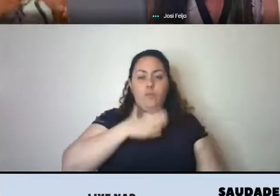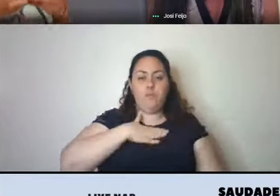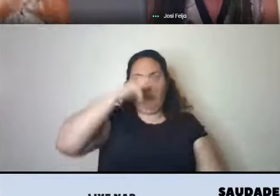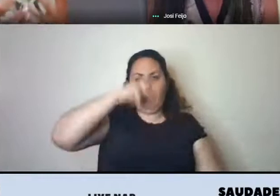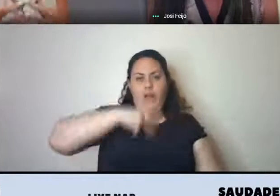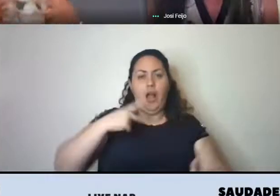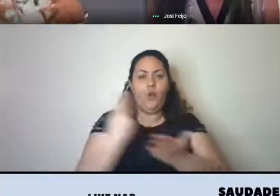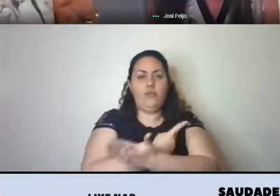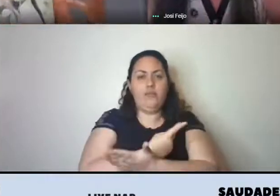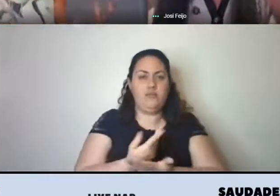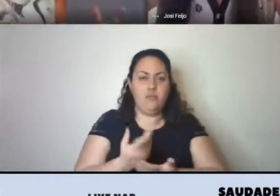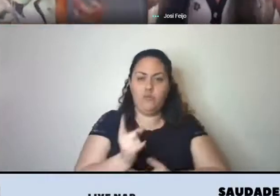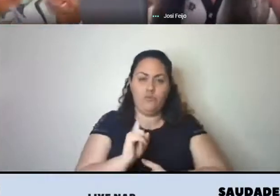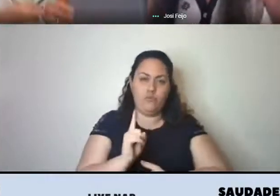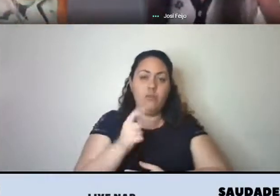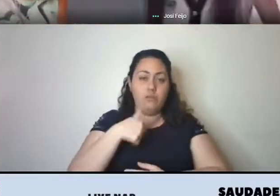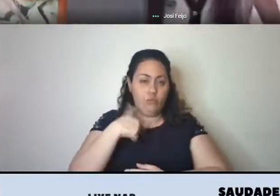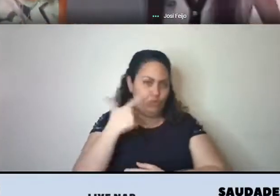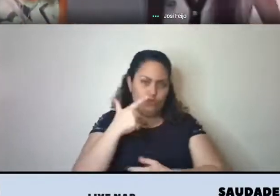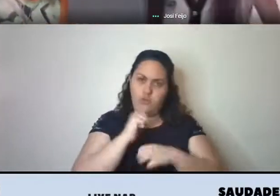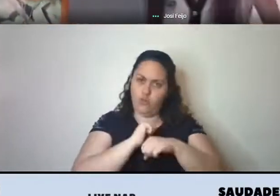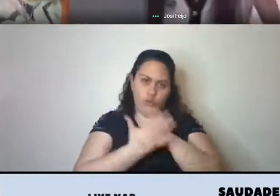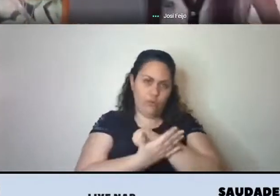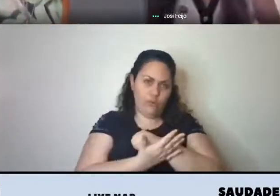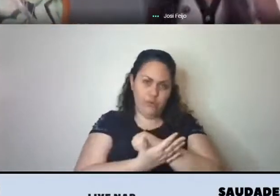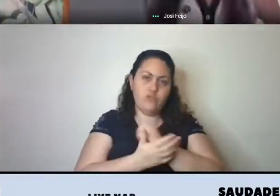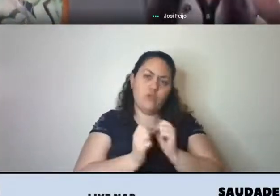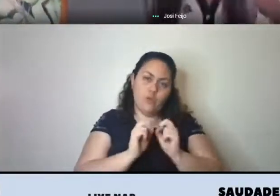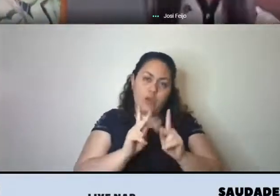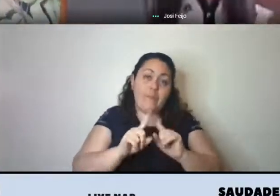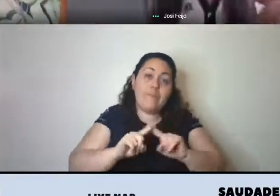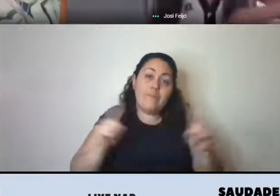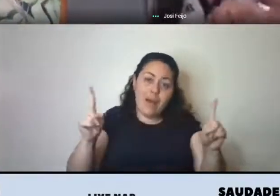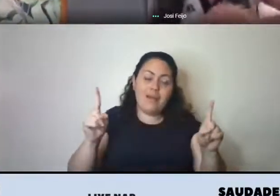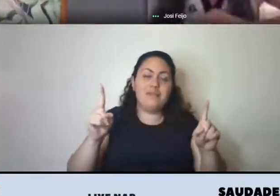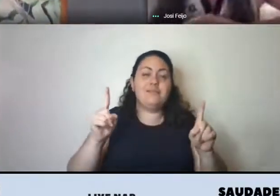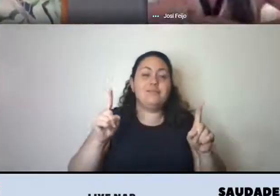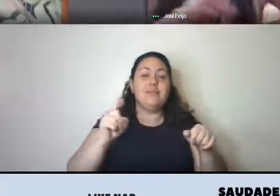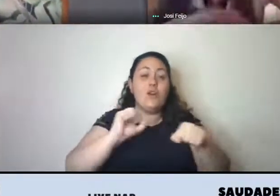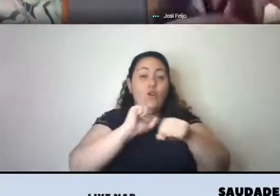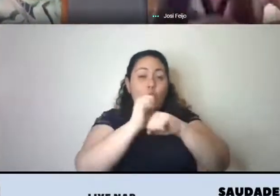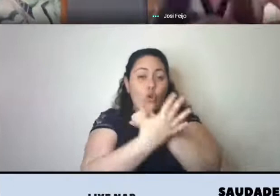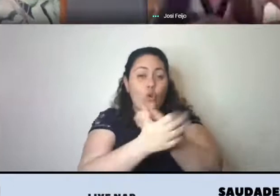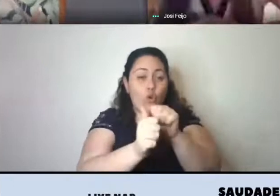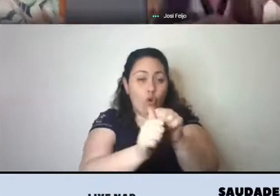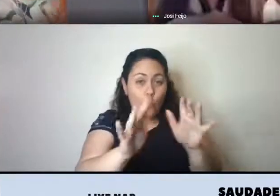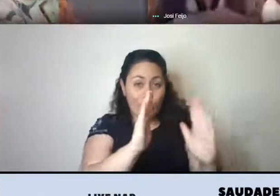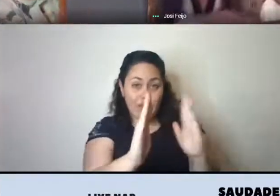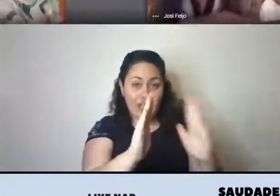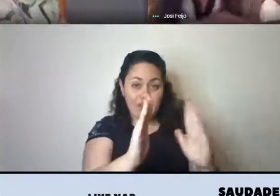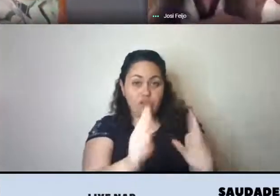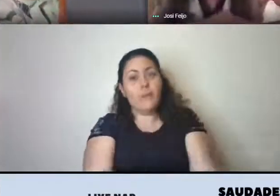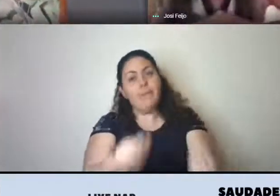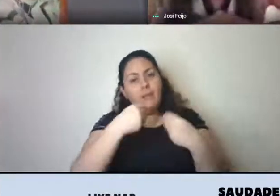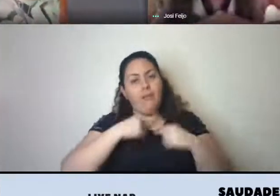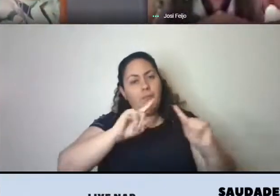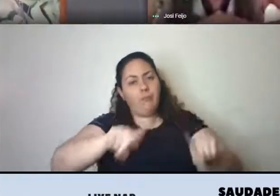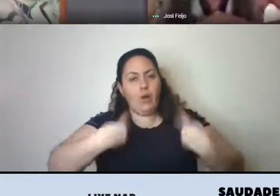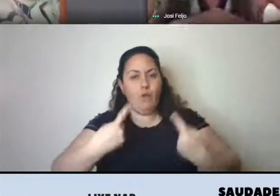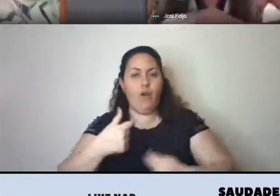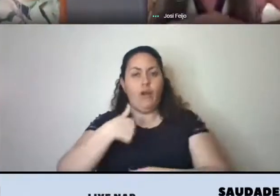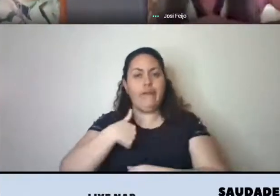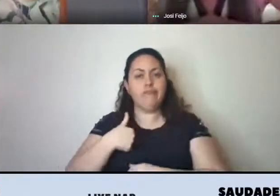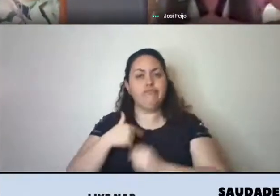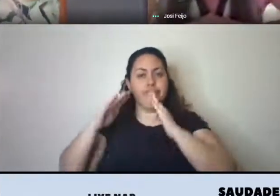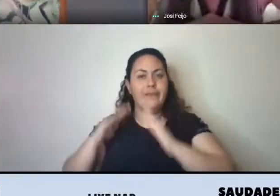com Covid, ele está sofrendo em função do Covid. Não sei o que tu acha, Josi, assim, mas eu acho que é super o que a gente vinha